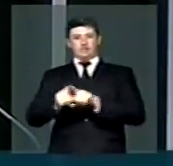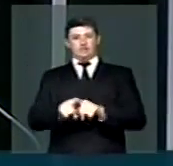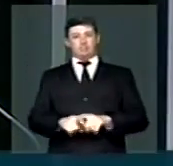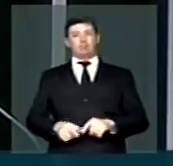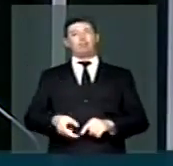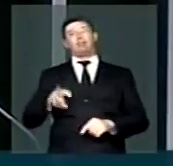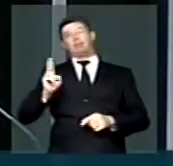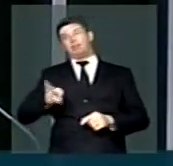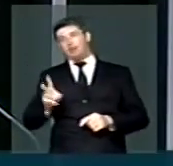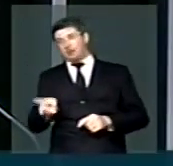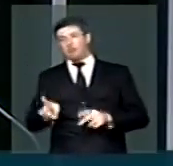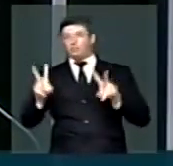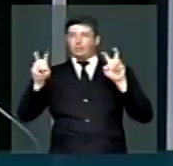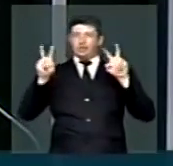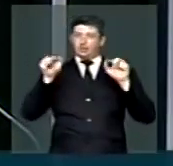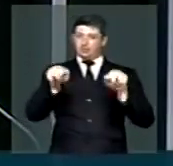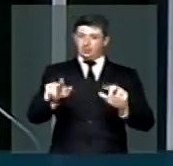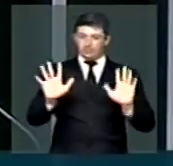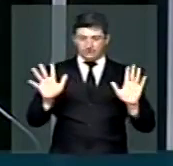Apesar de que